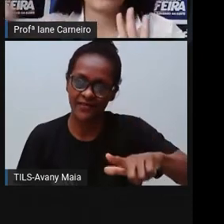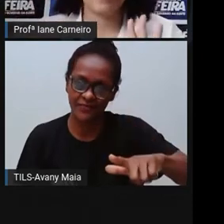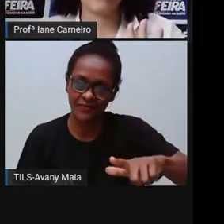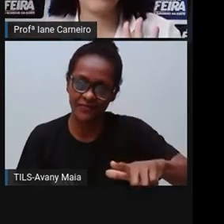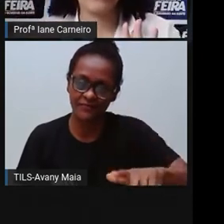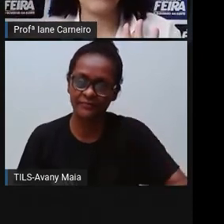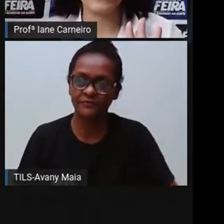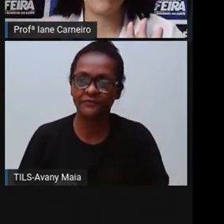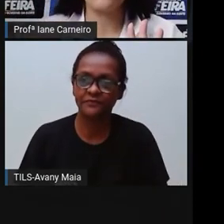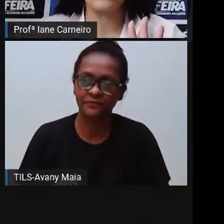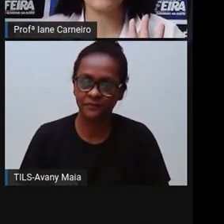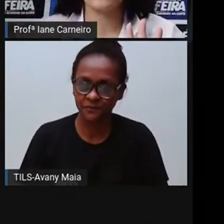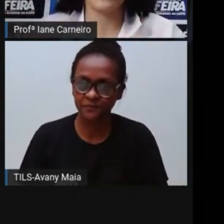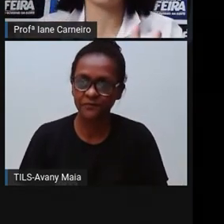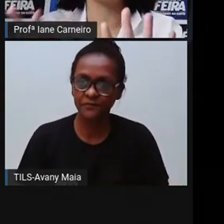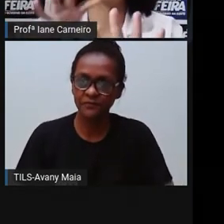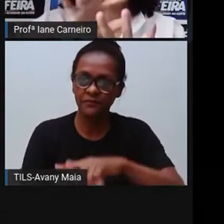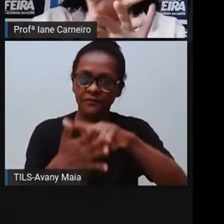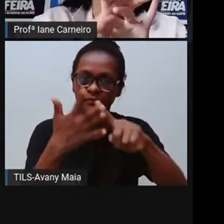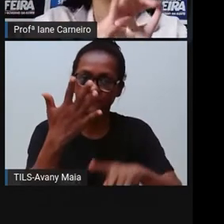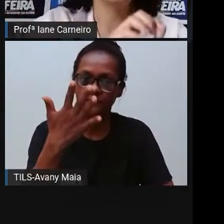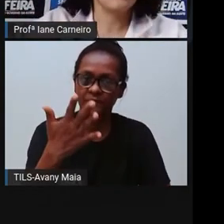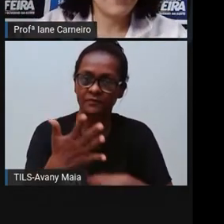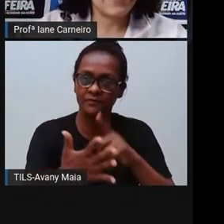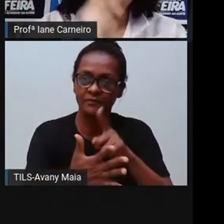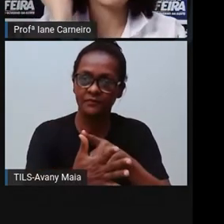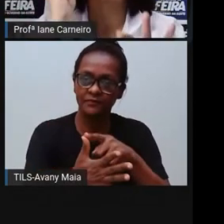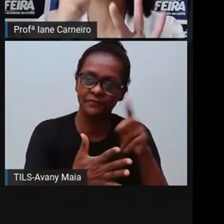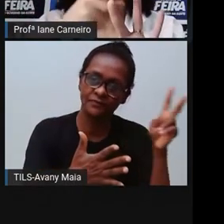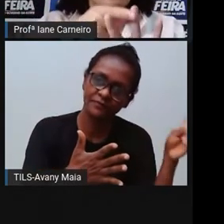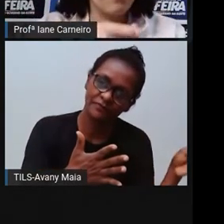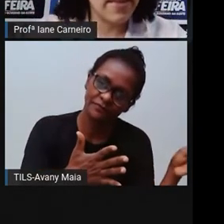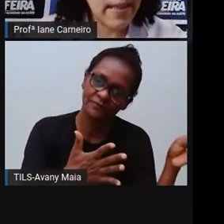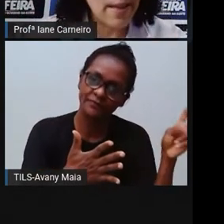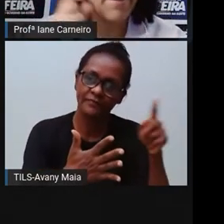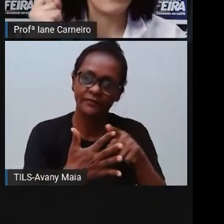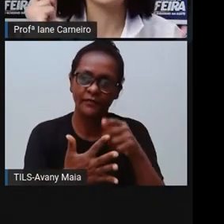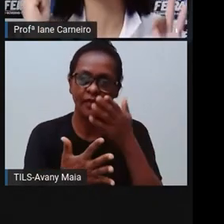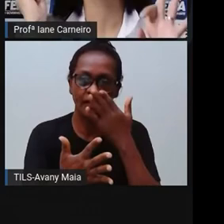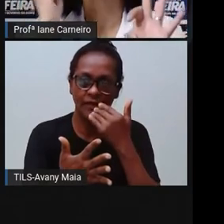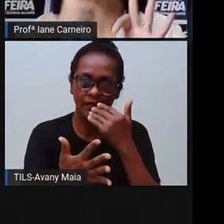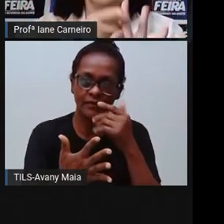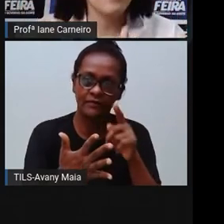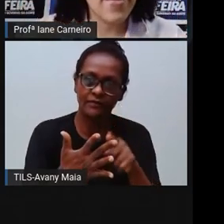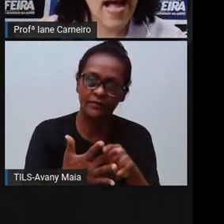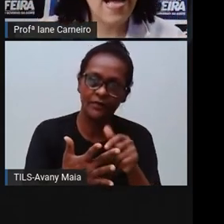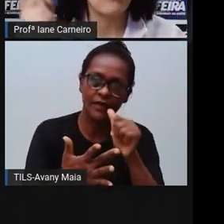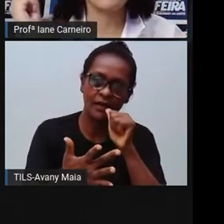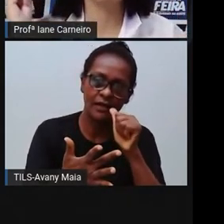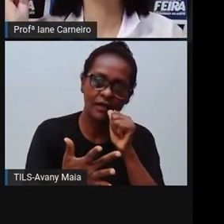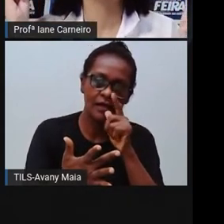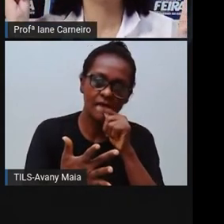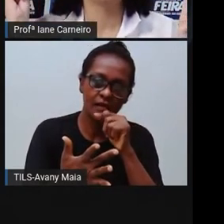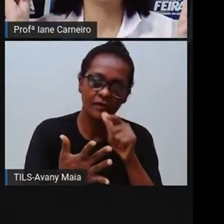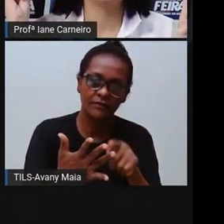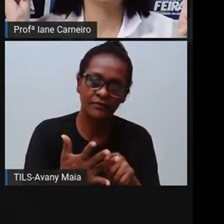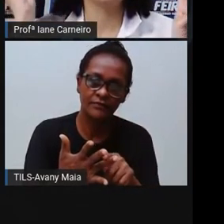de a gente passar para a outra parte da nossa aula. Então, dormir bem é importante, se alimentar bem, beber